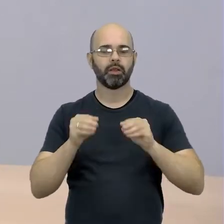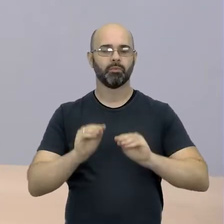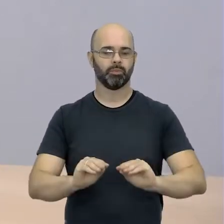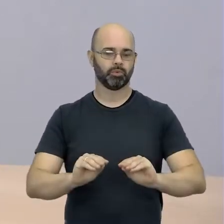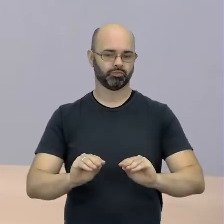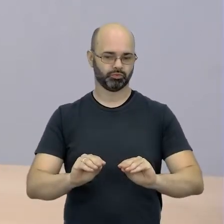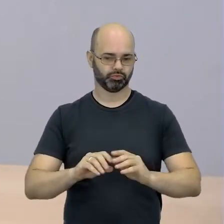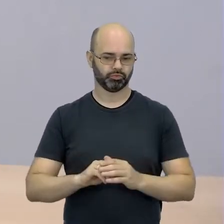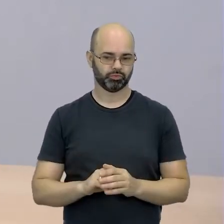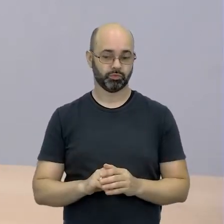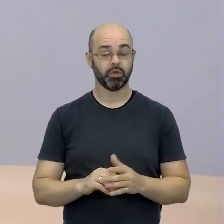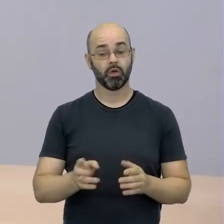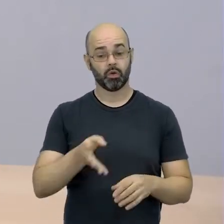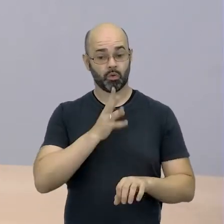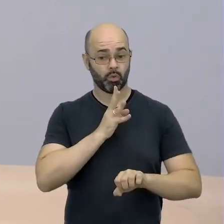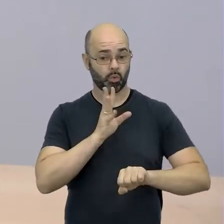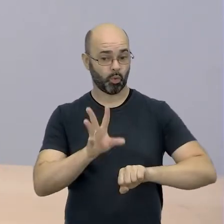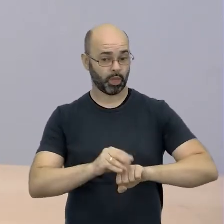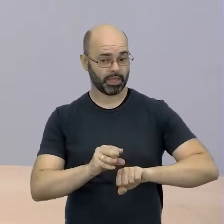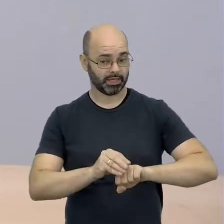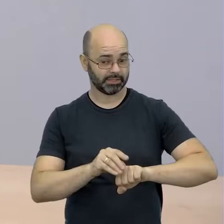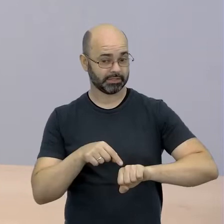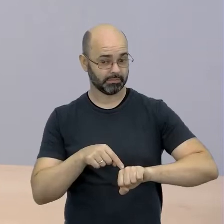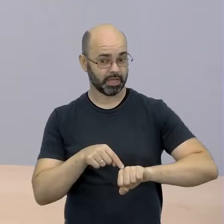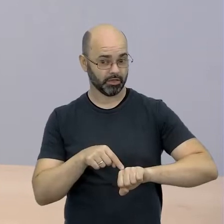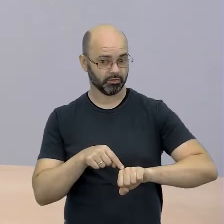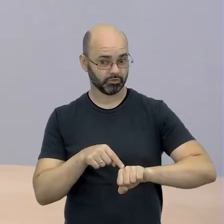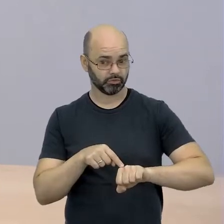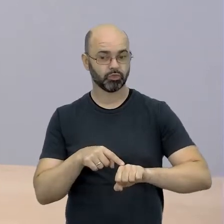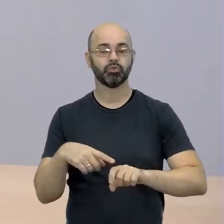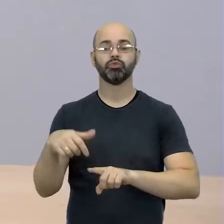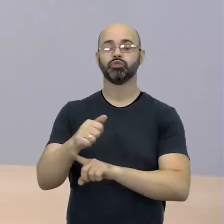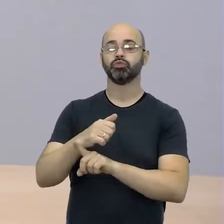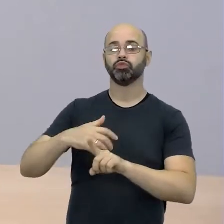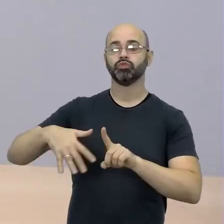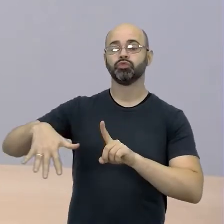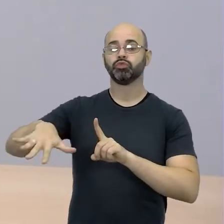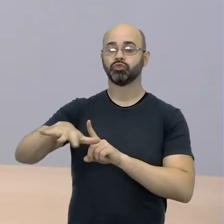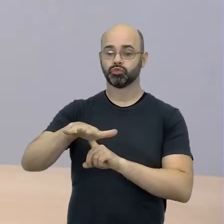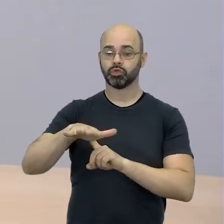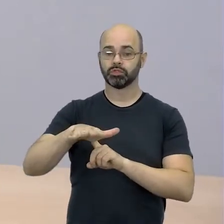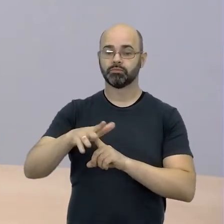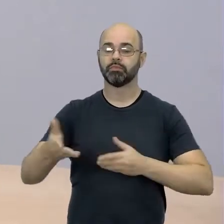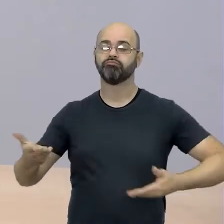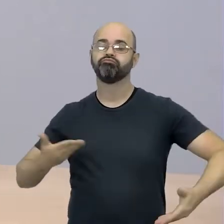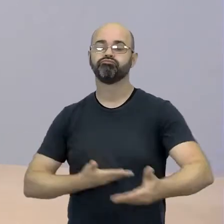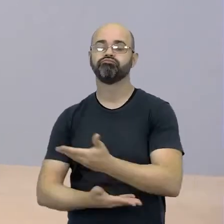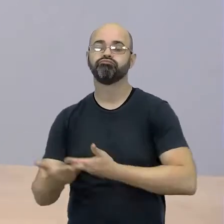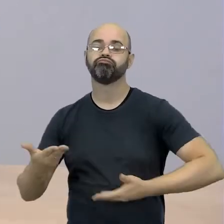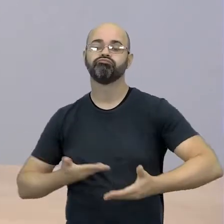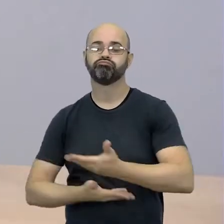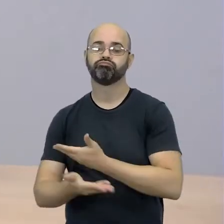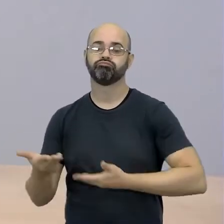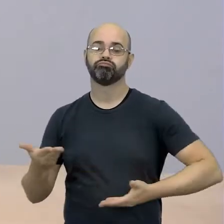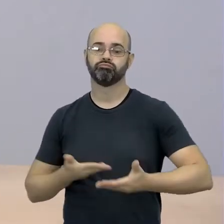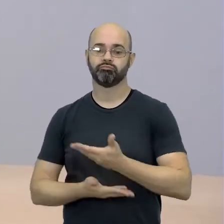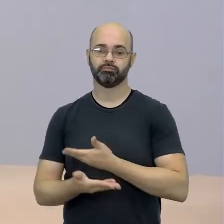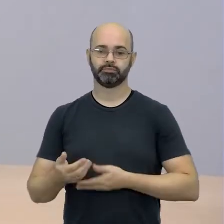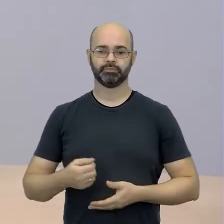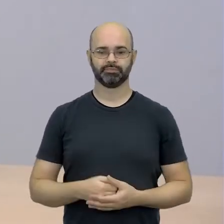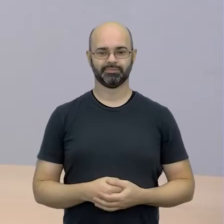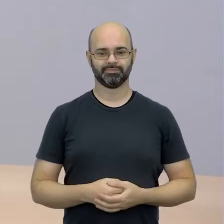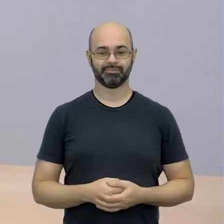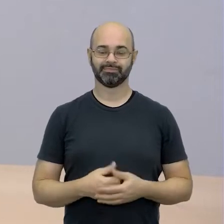que, como nós já sabemos, socialmente é compartilhado. E tudo isso, a